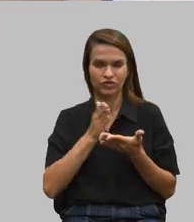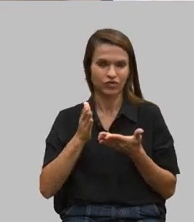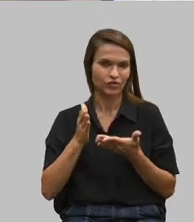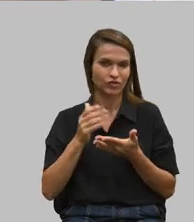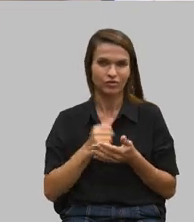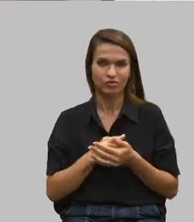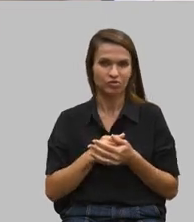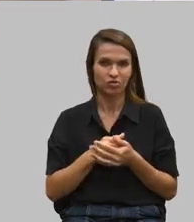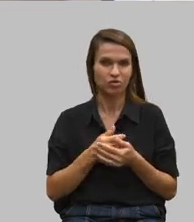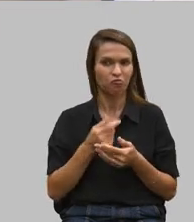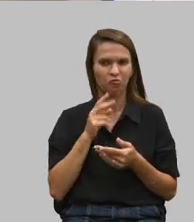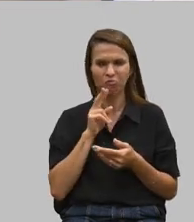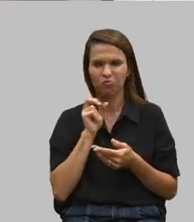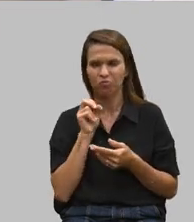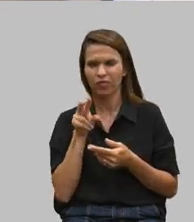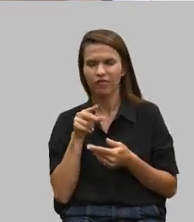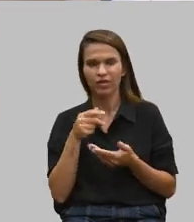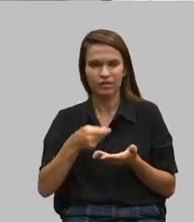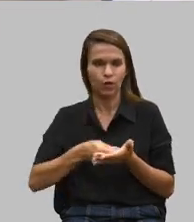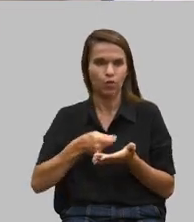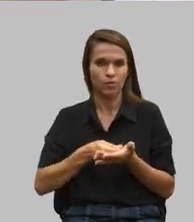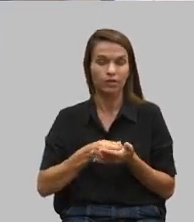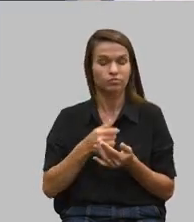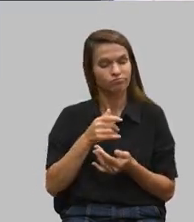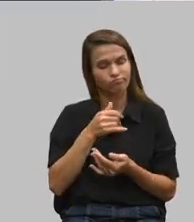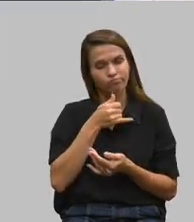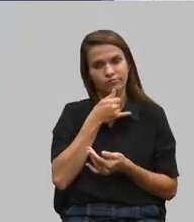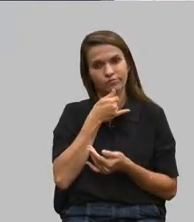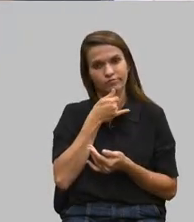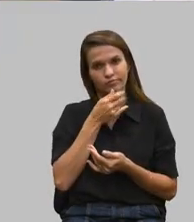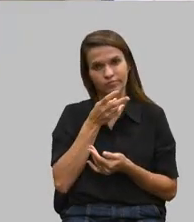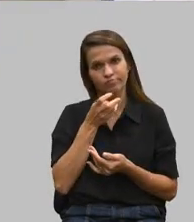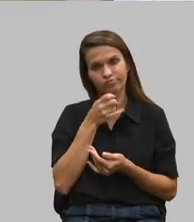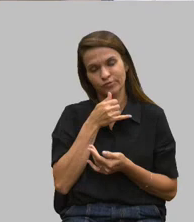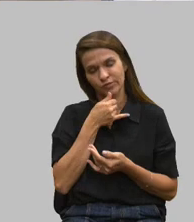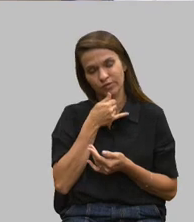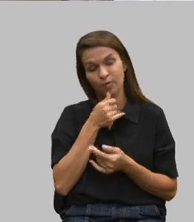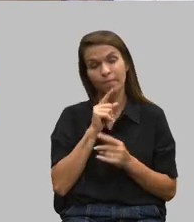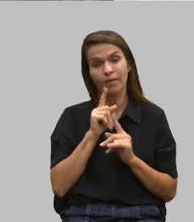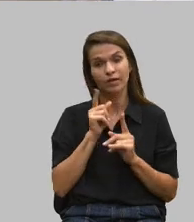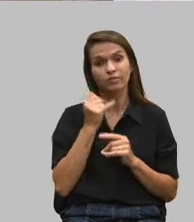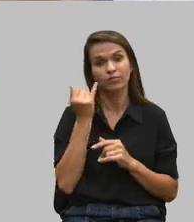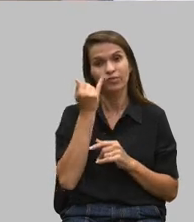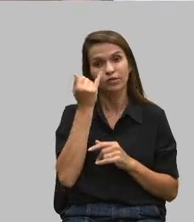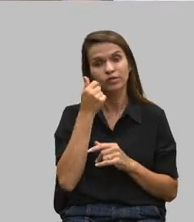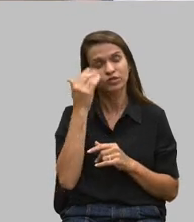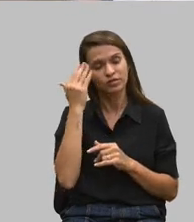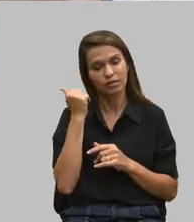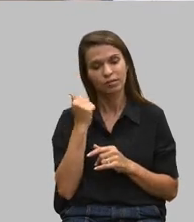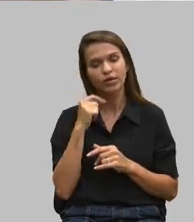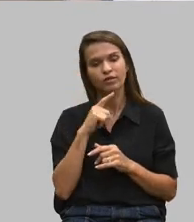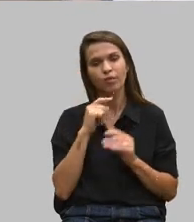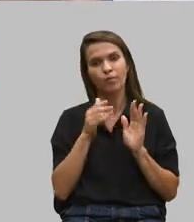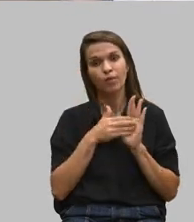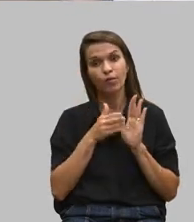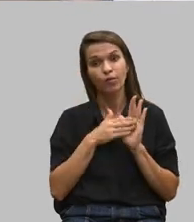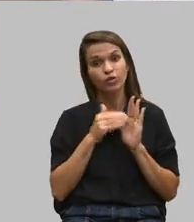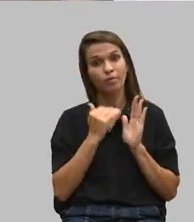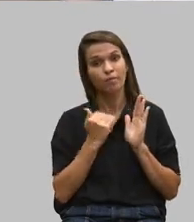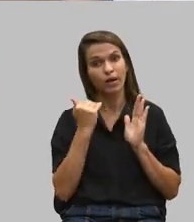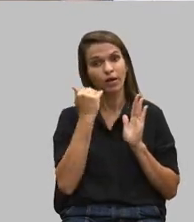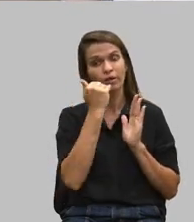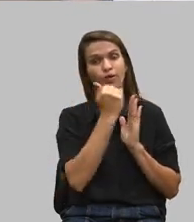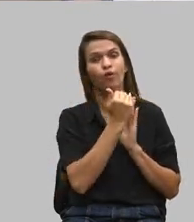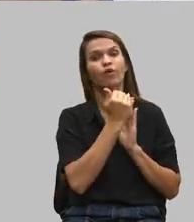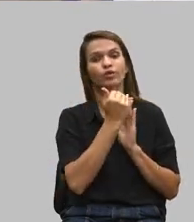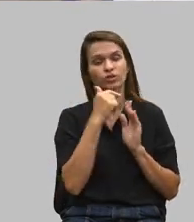mesma cobrança né É muito triste eh mas é importante a gente saber que a gente tem um propósito muito maior tem um propósito